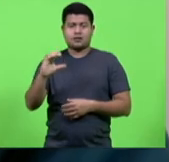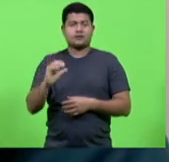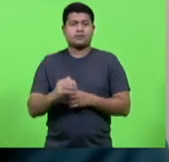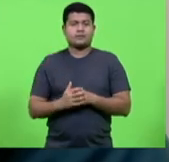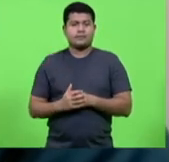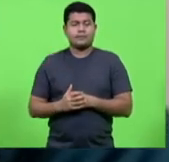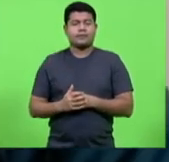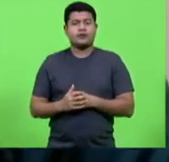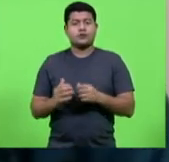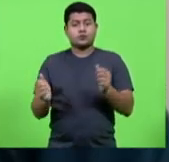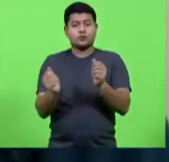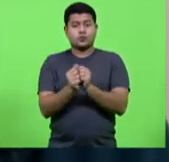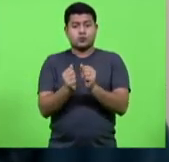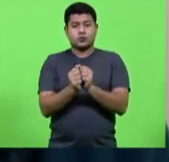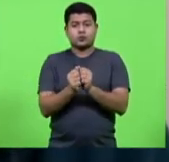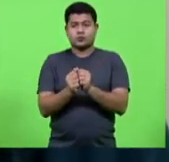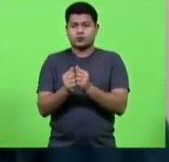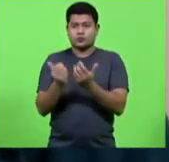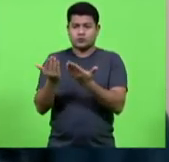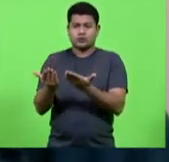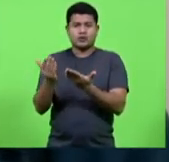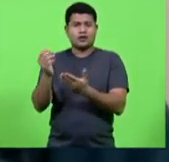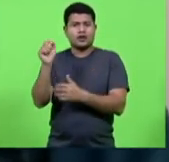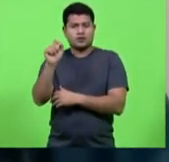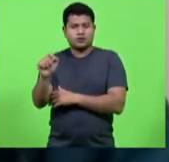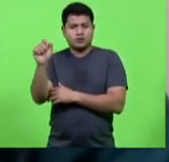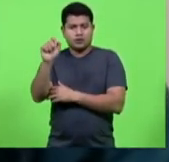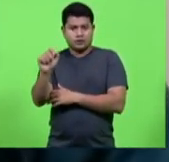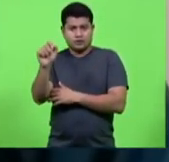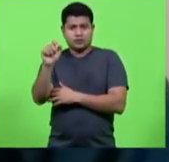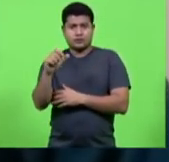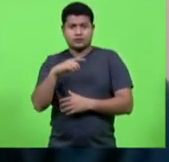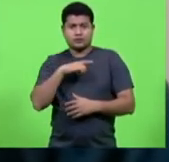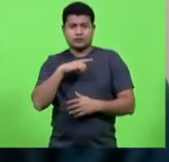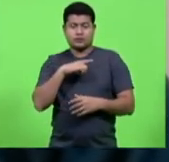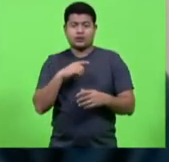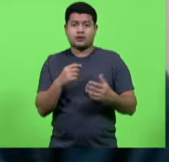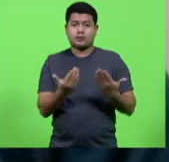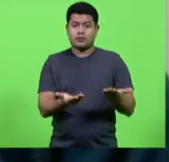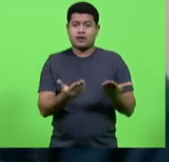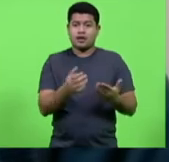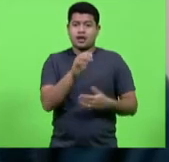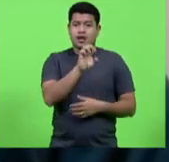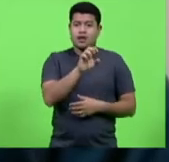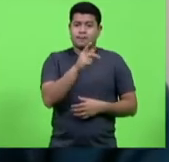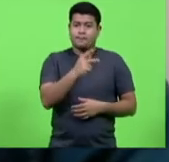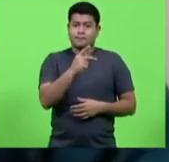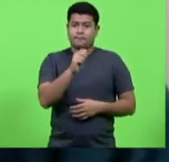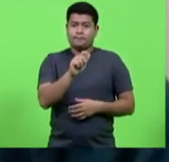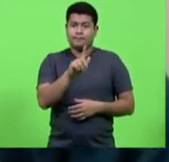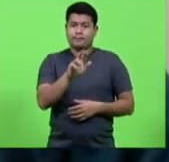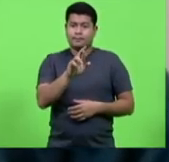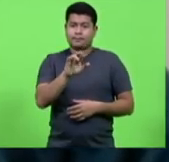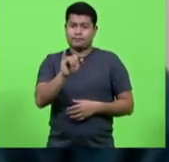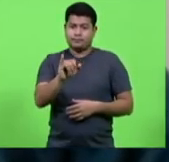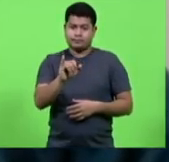com a Federação das Associações, a nossa querida EPAGRE, que